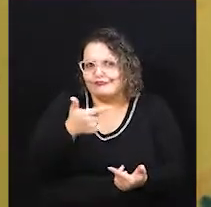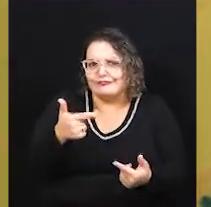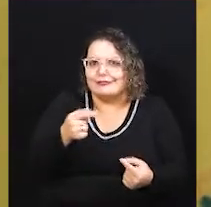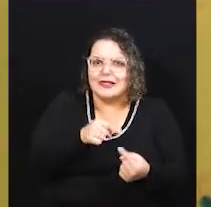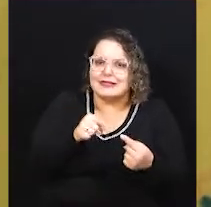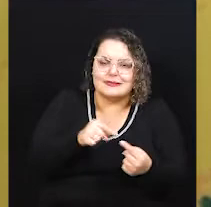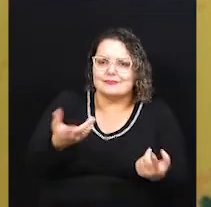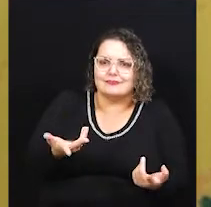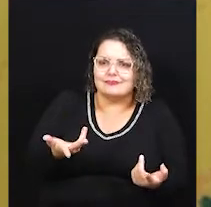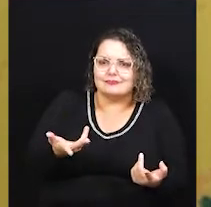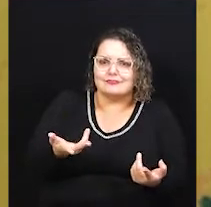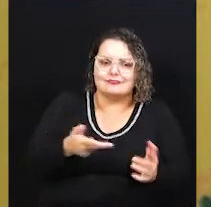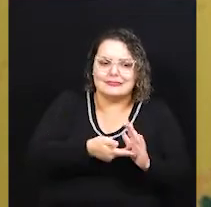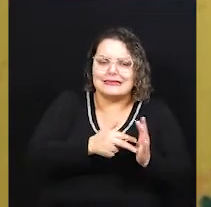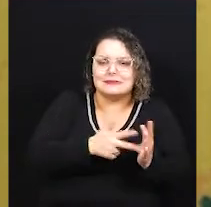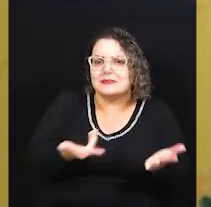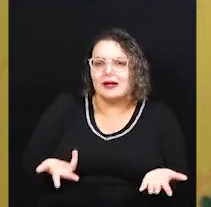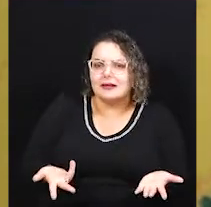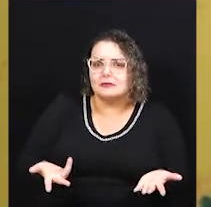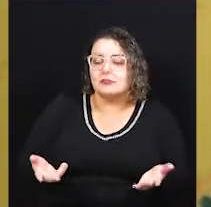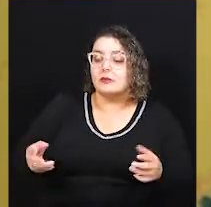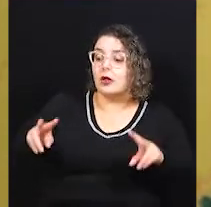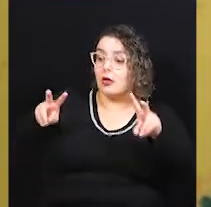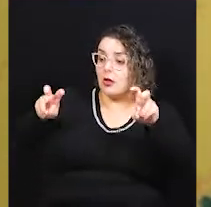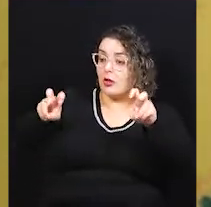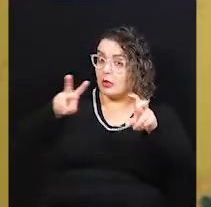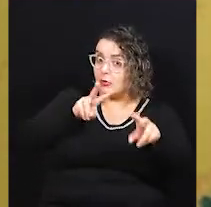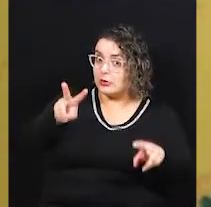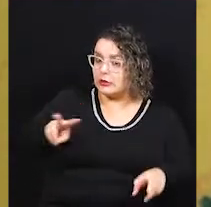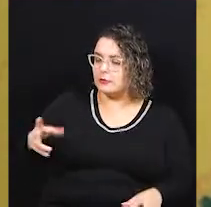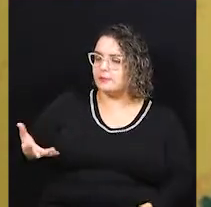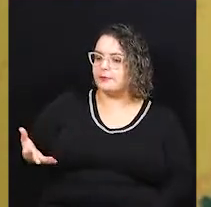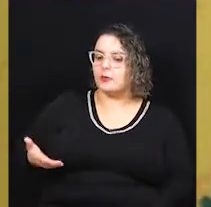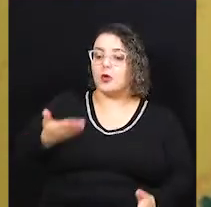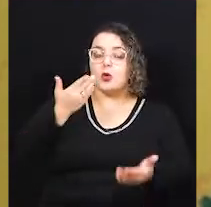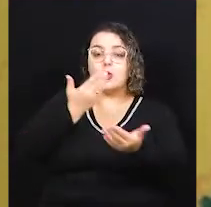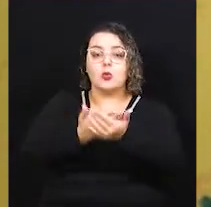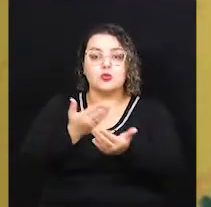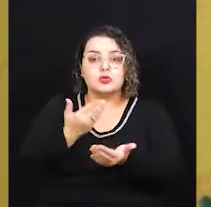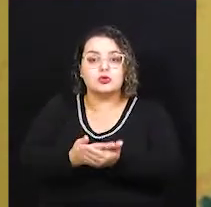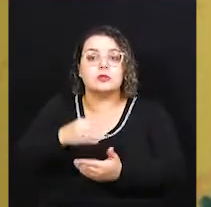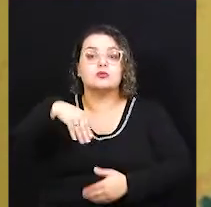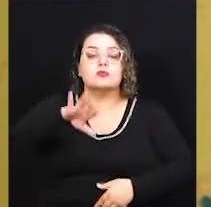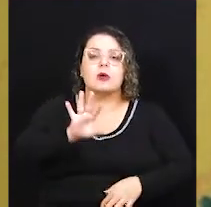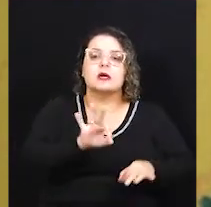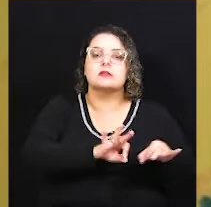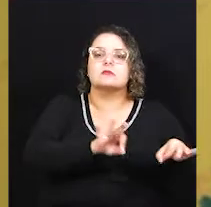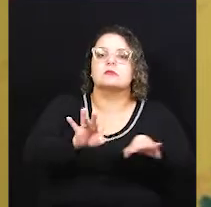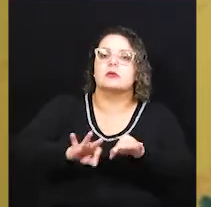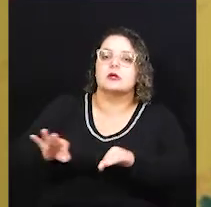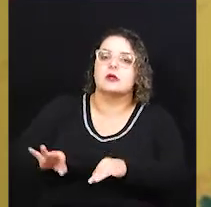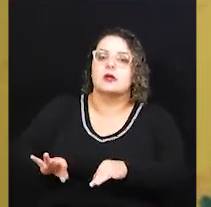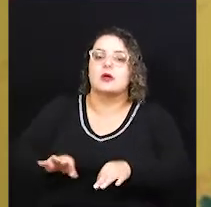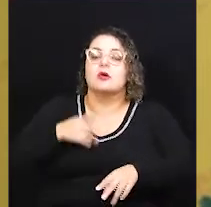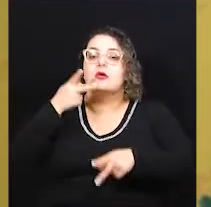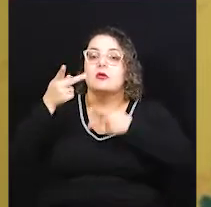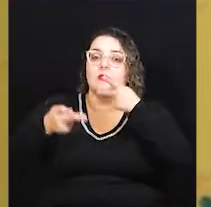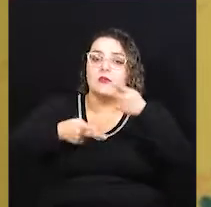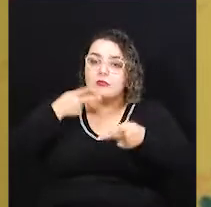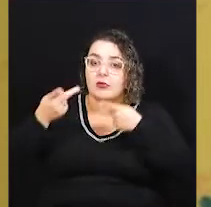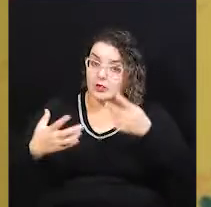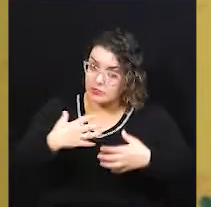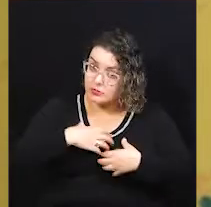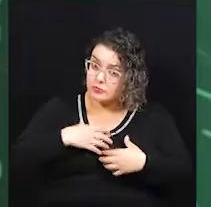frase sua que é a seguinte: o estudante mais preparado é aquele que fala sobre